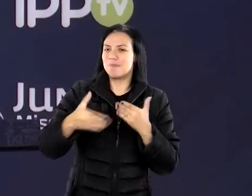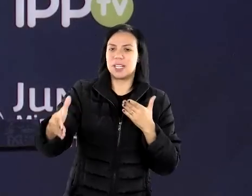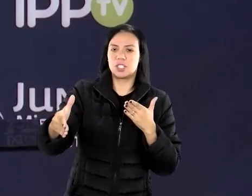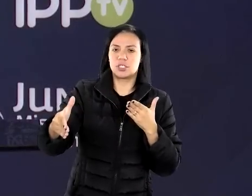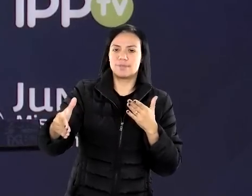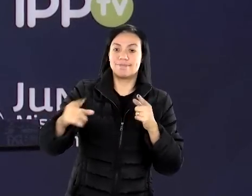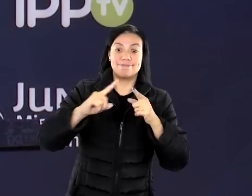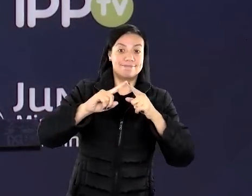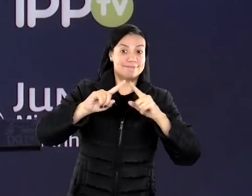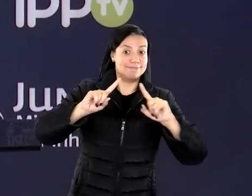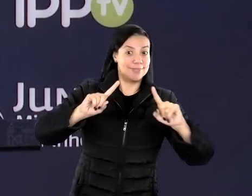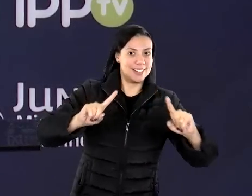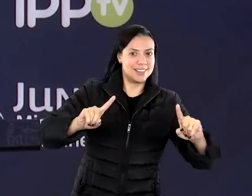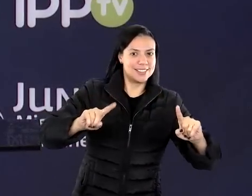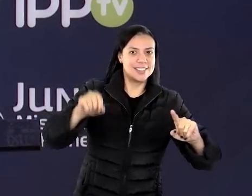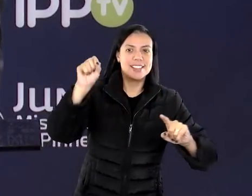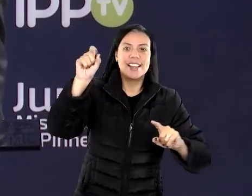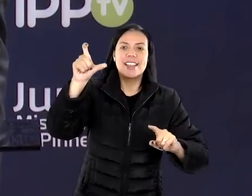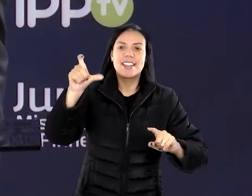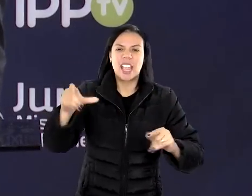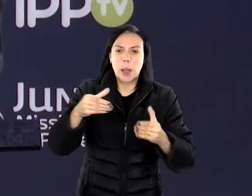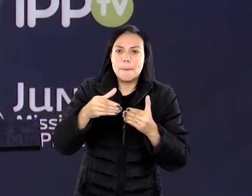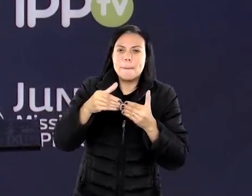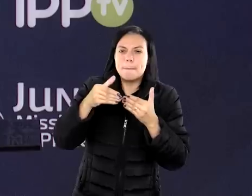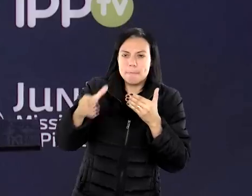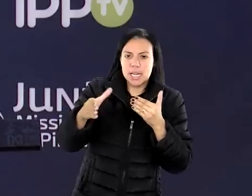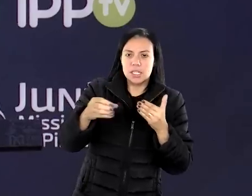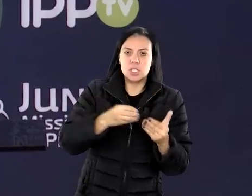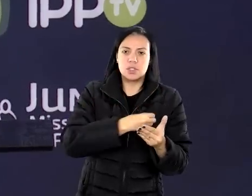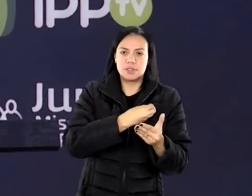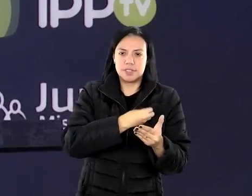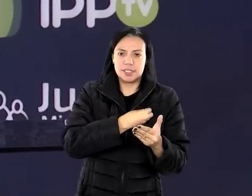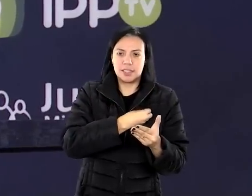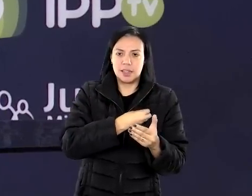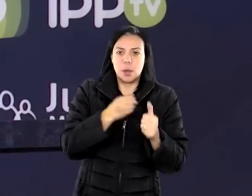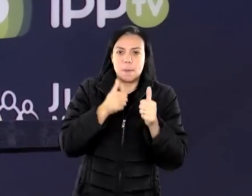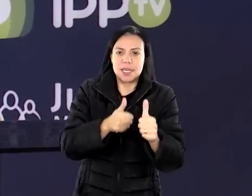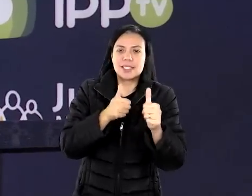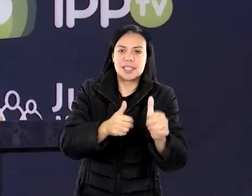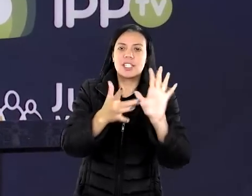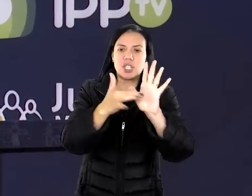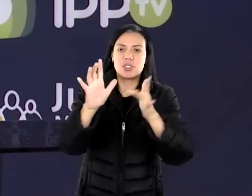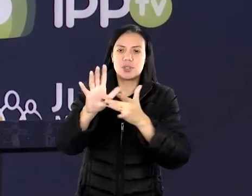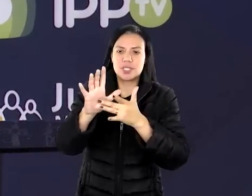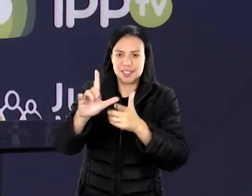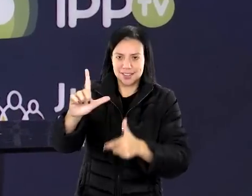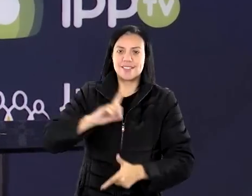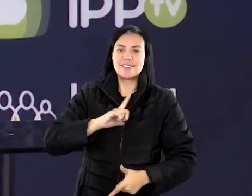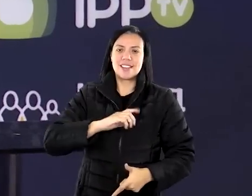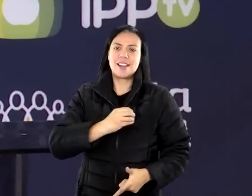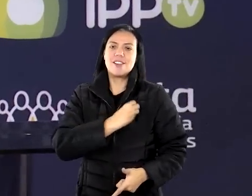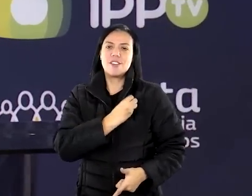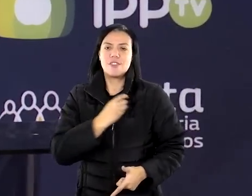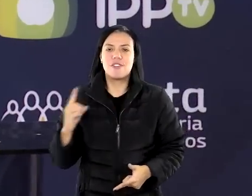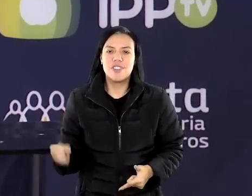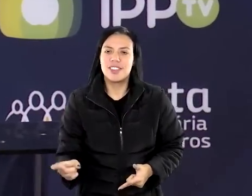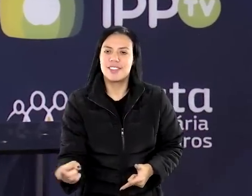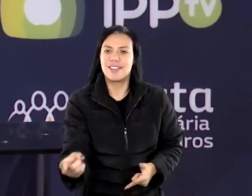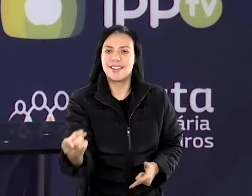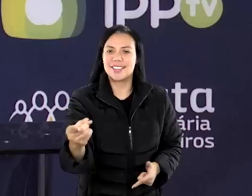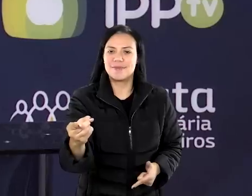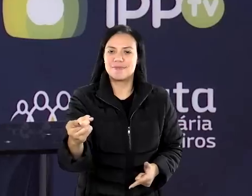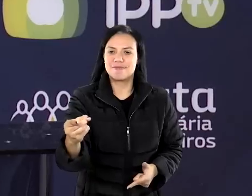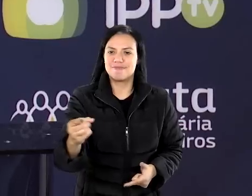o quê? Salva-la. Primeira coisa, quem abre mão da sua vida e dos seus